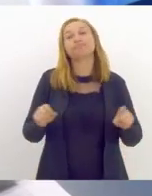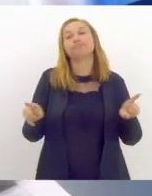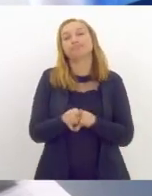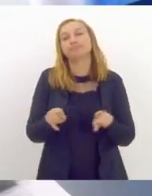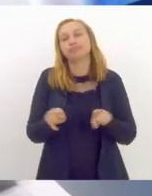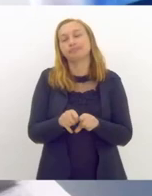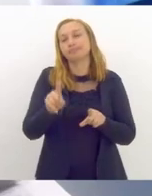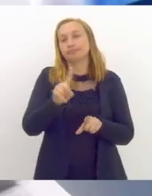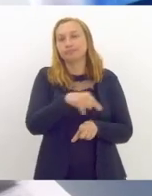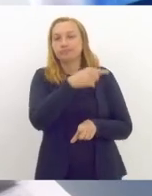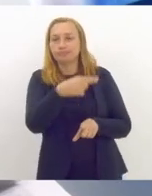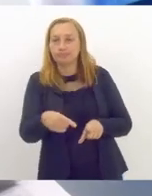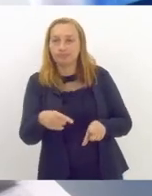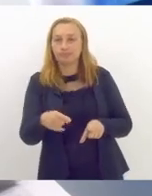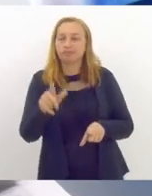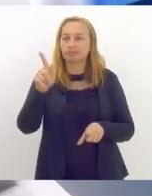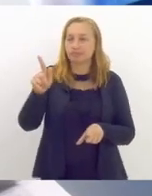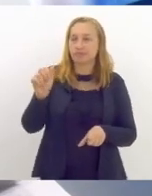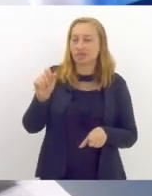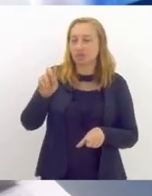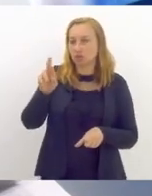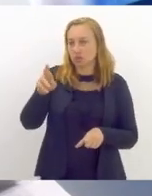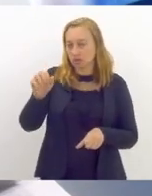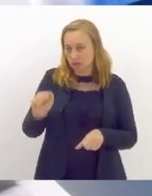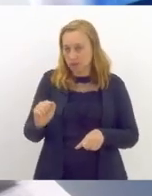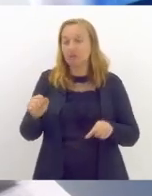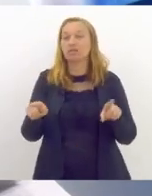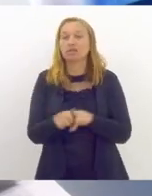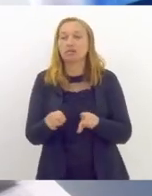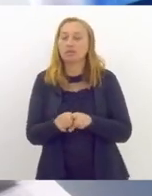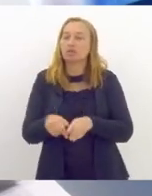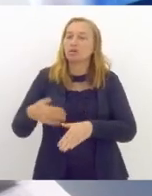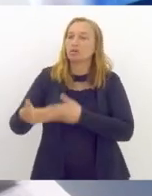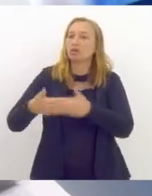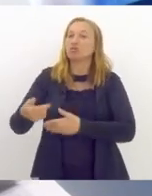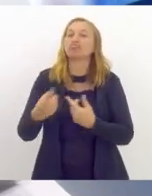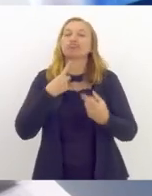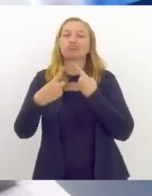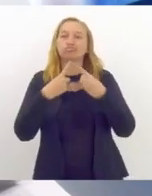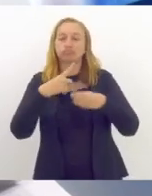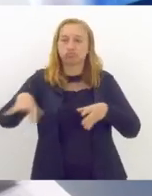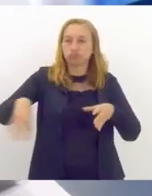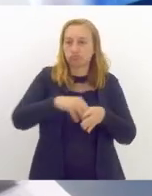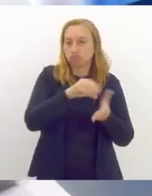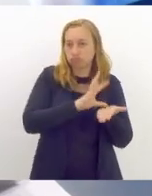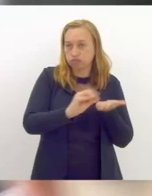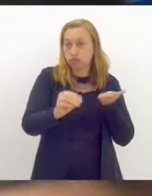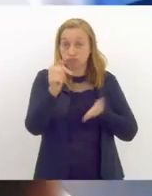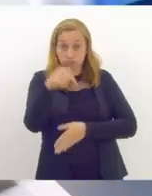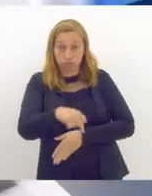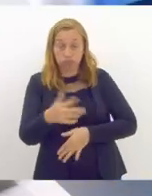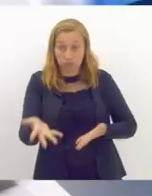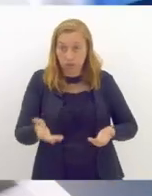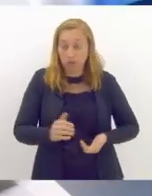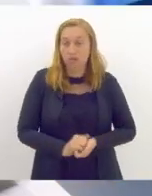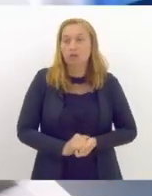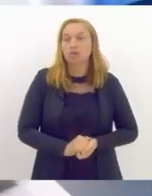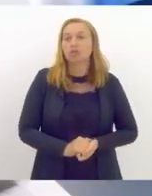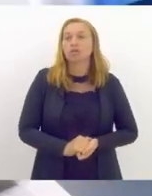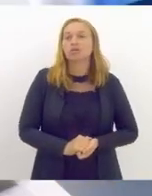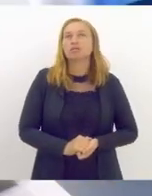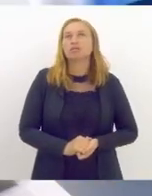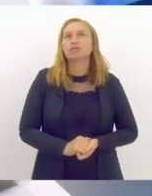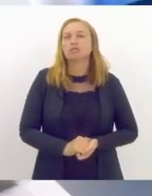excluir a gasolina Então esse também tem processo de discussão para entrar em Pauta aqui inclusive